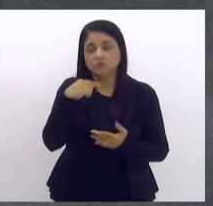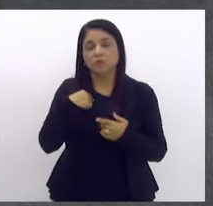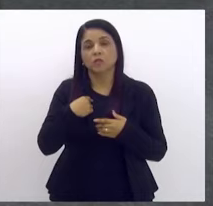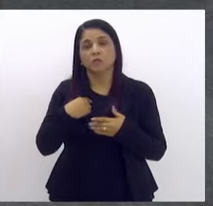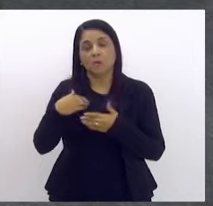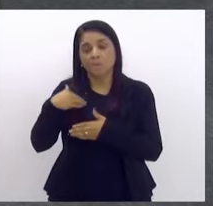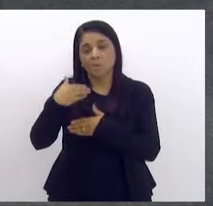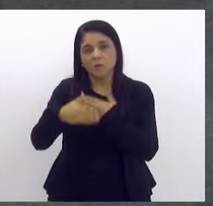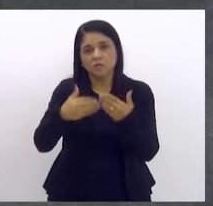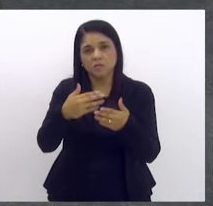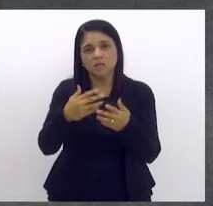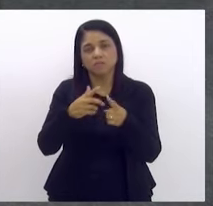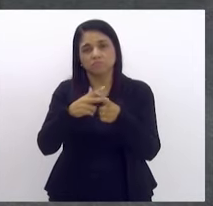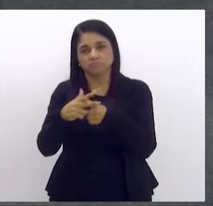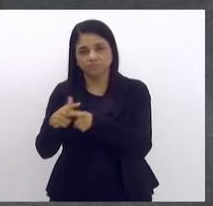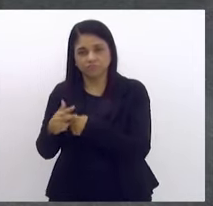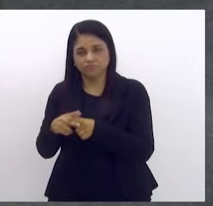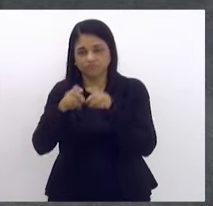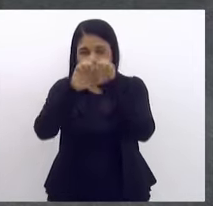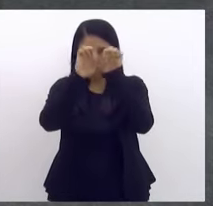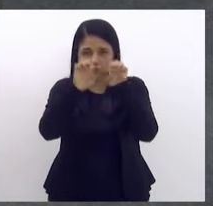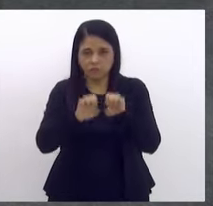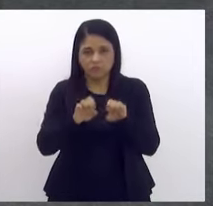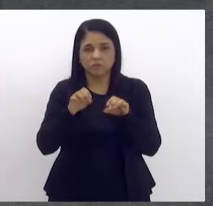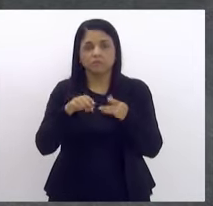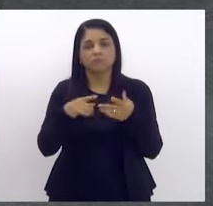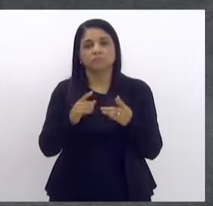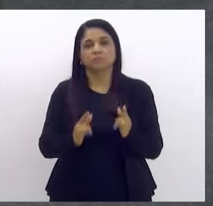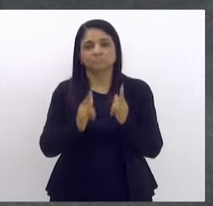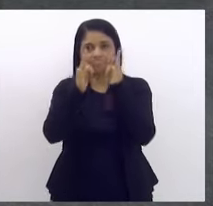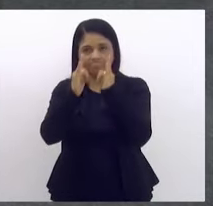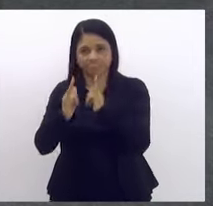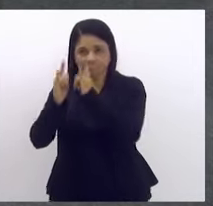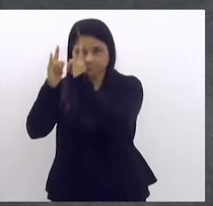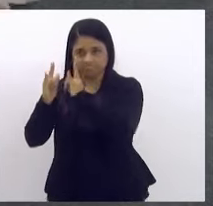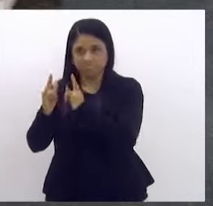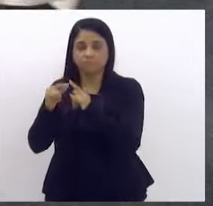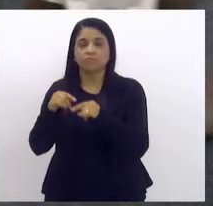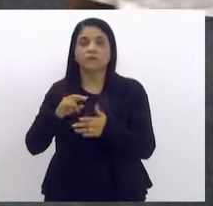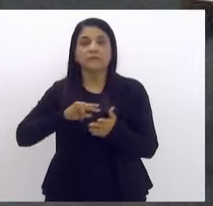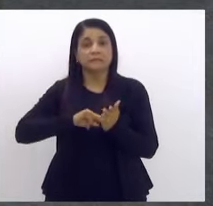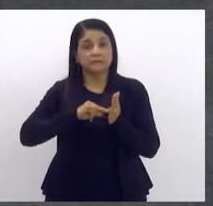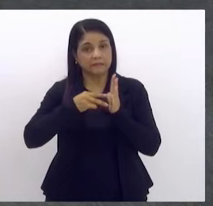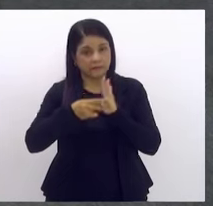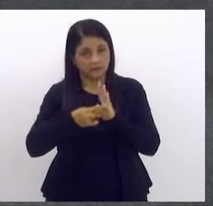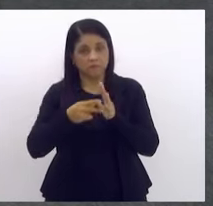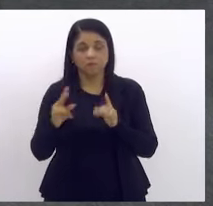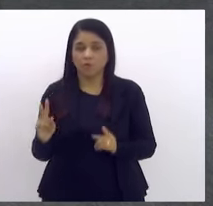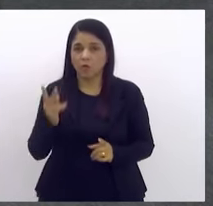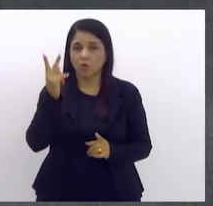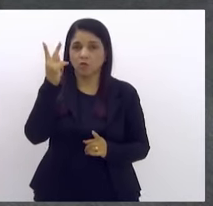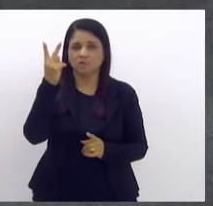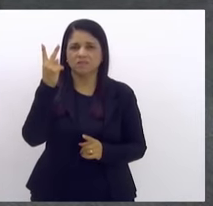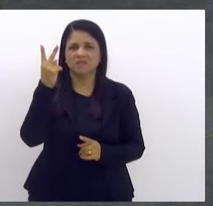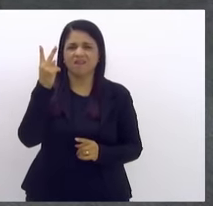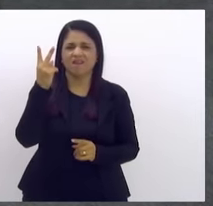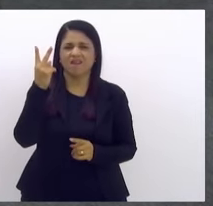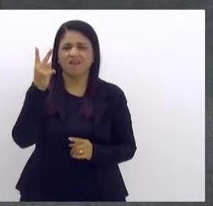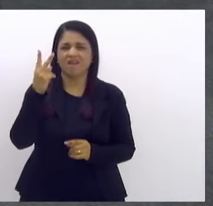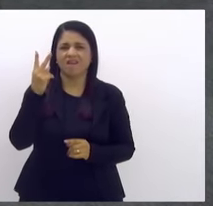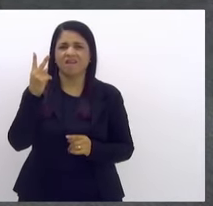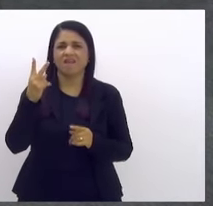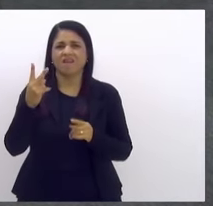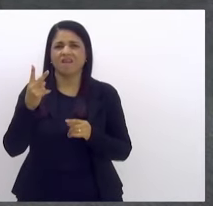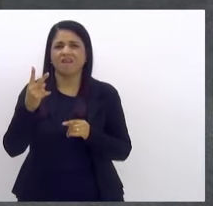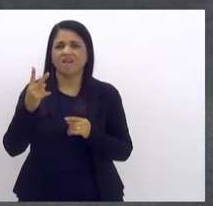adequados de manutenção da infraestrutura física dessas edificações. Nesse sentido, valorizar a atualização